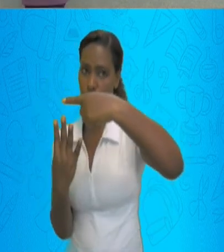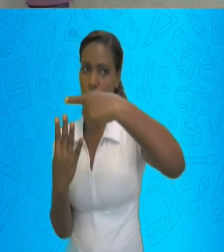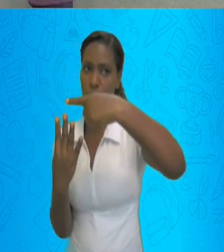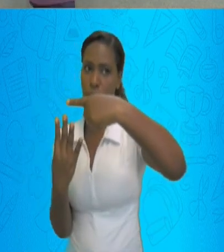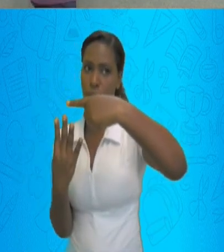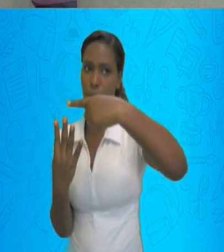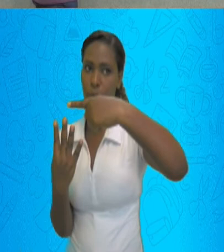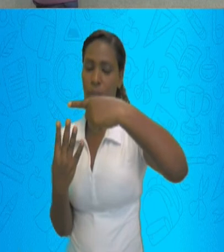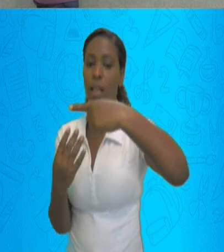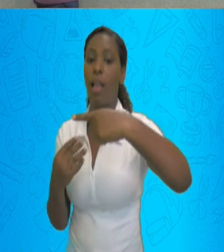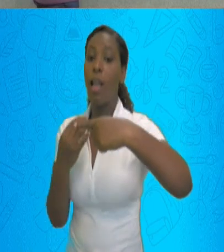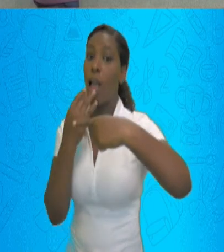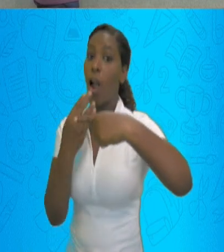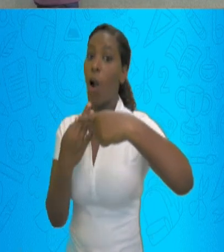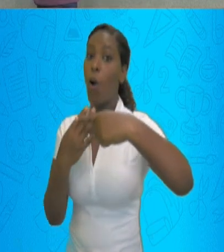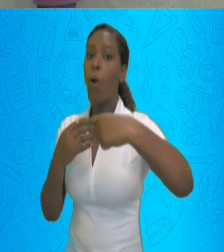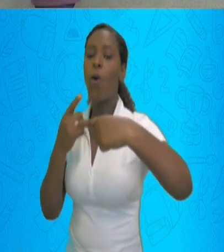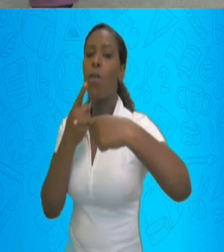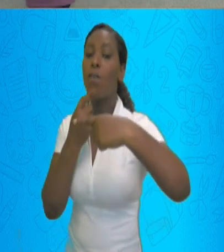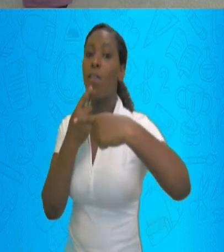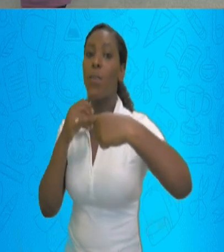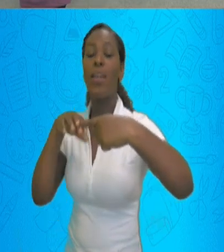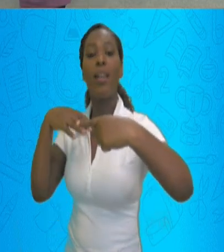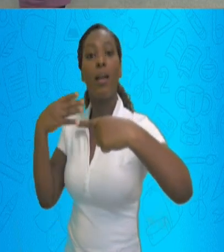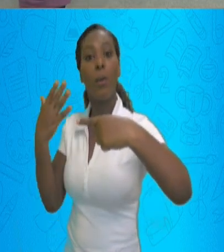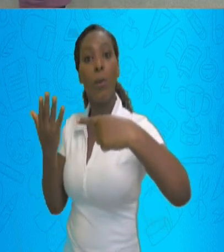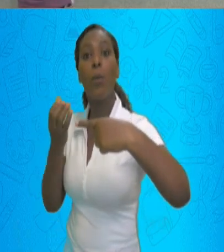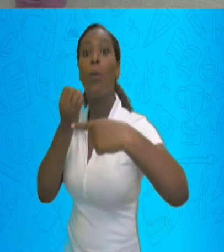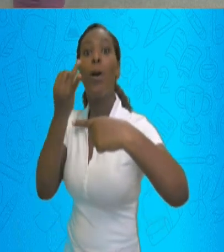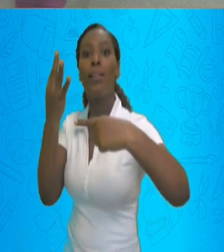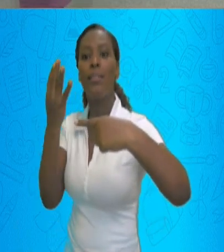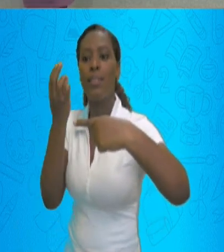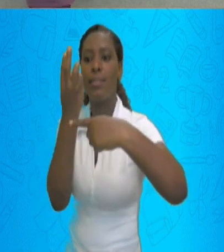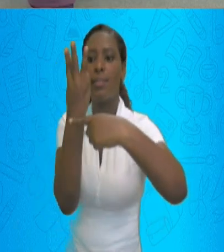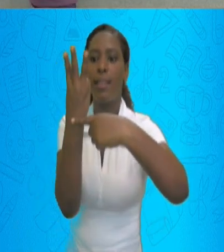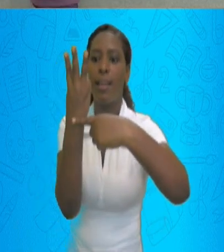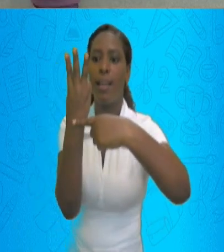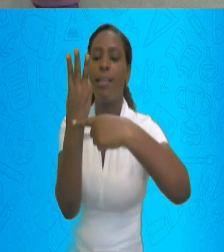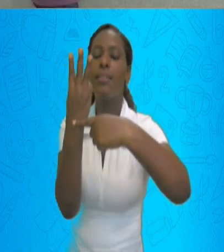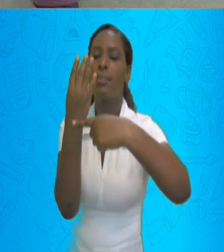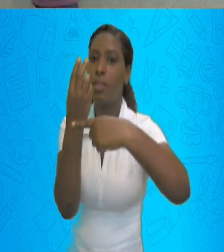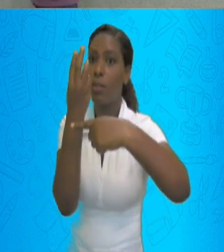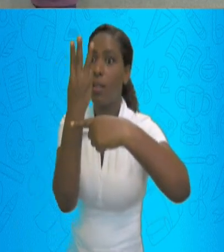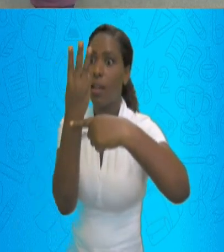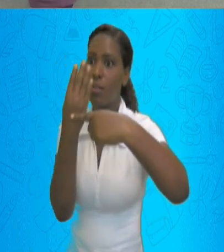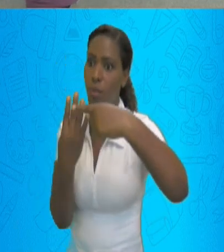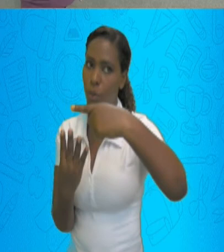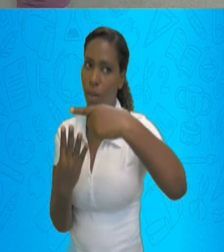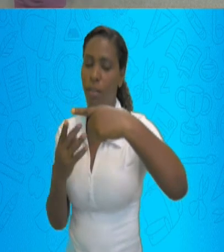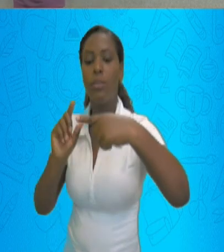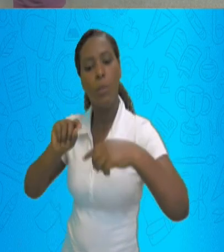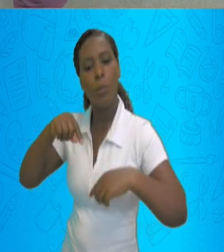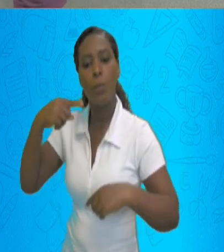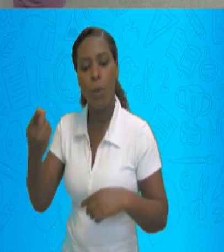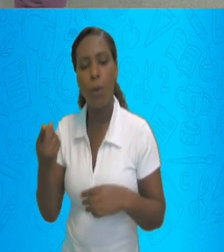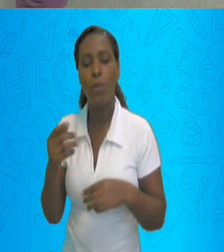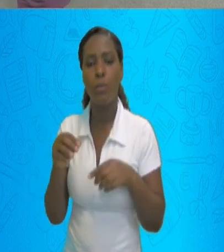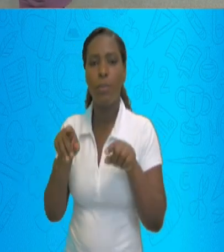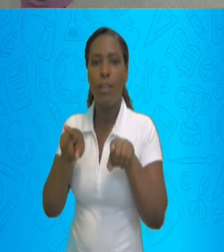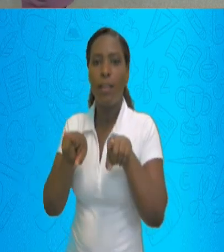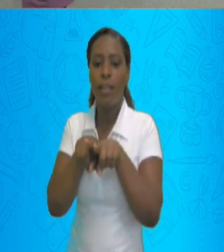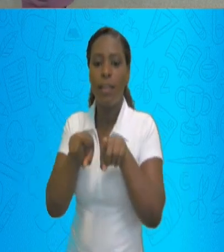vermelha? 3. Então, 3/4. Vamos para o próximo. Temos uma figura